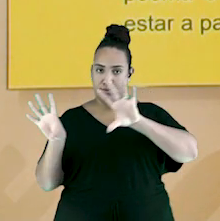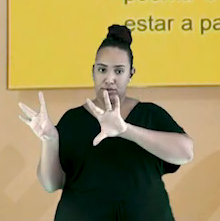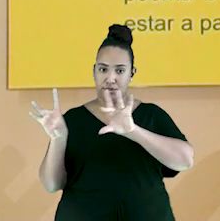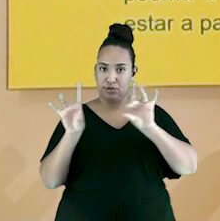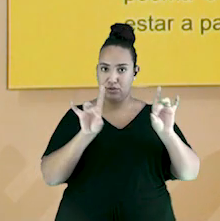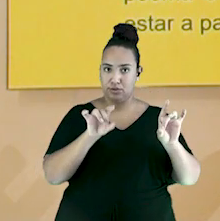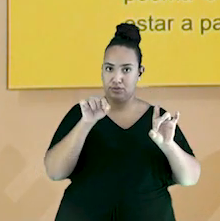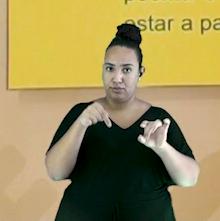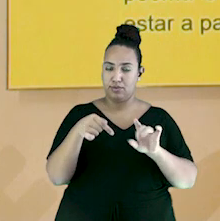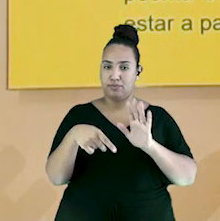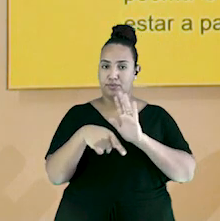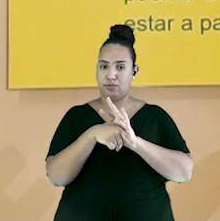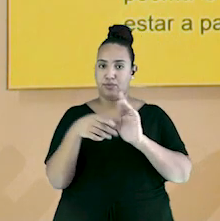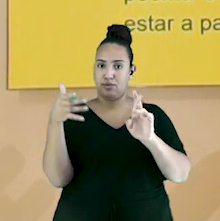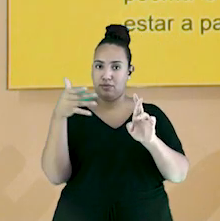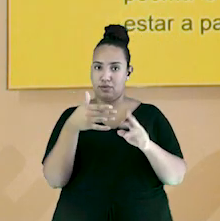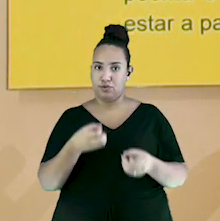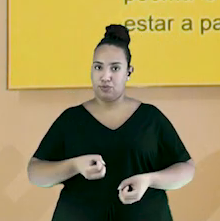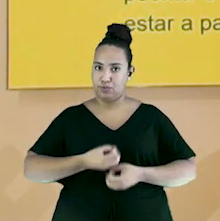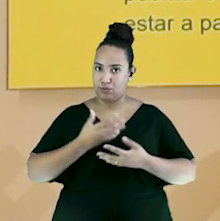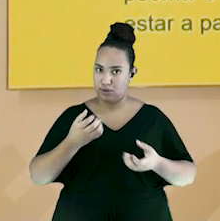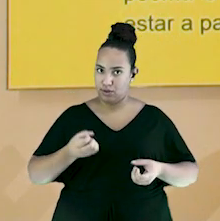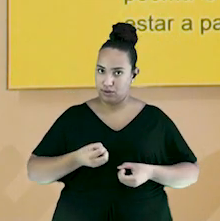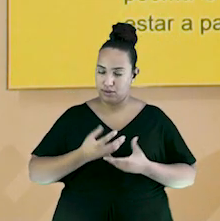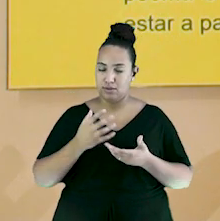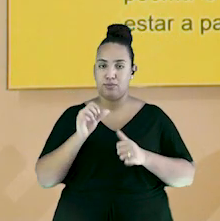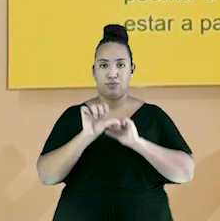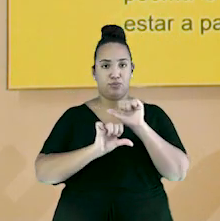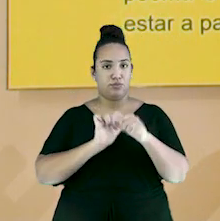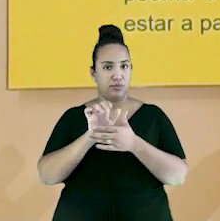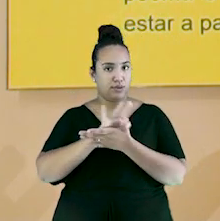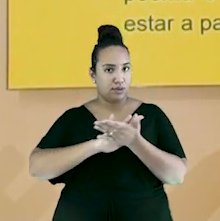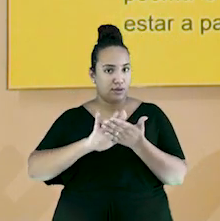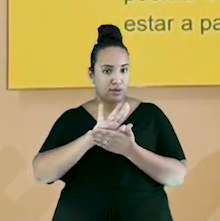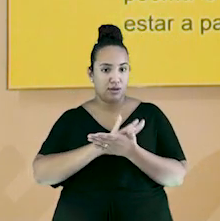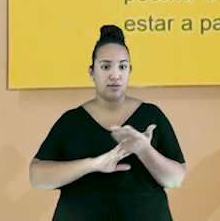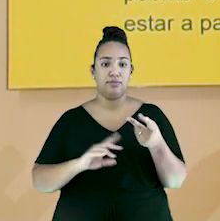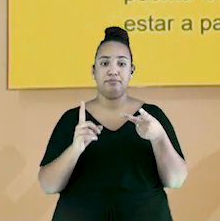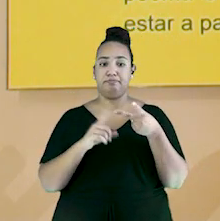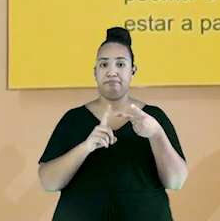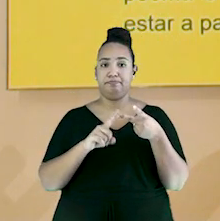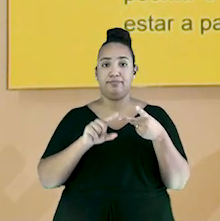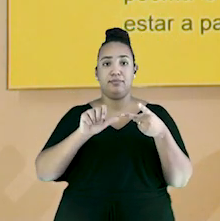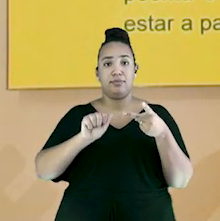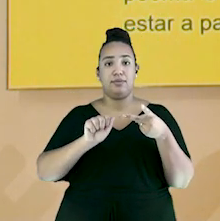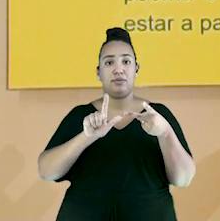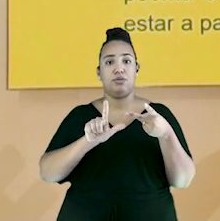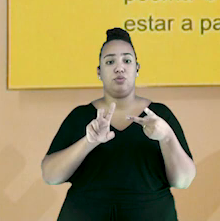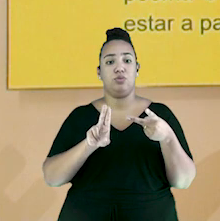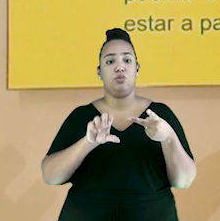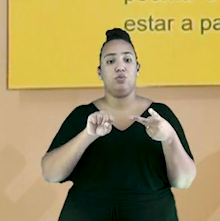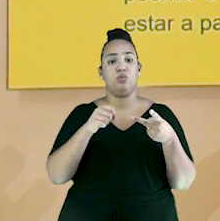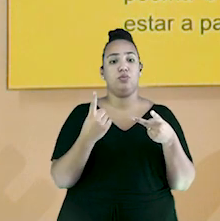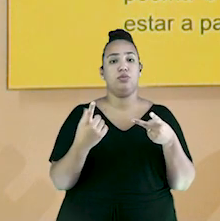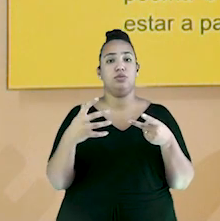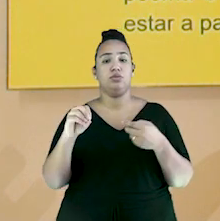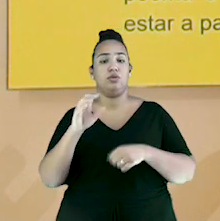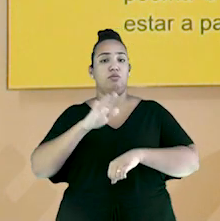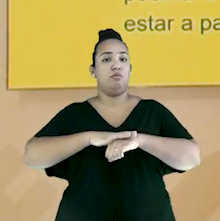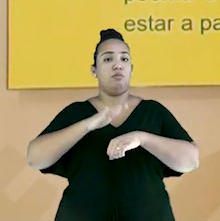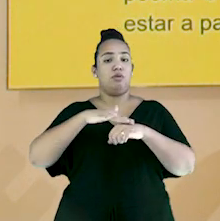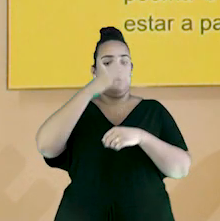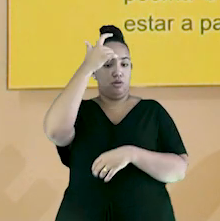de Gonçalves Dias e mantê-lo sem alterações, e logo após, uma espécie de alusão, já que o próprio personagem se destaca